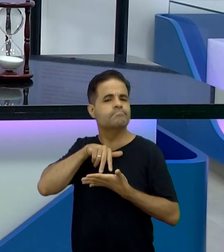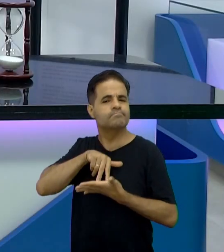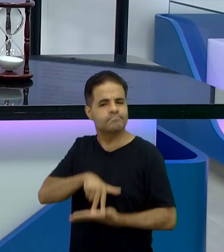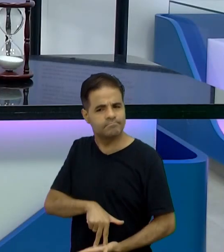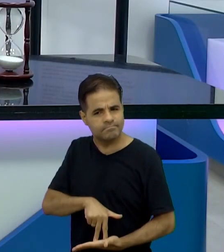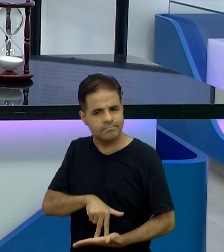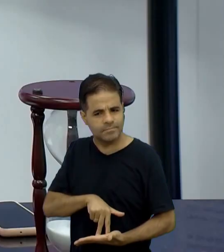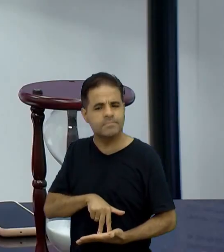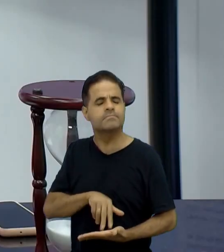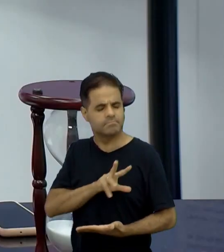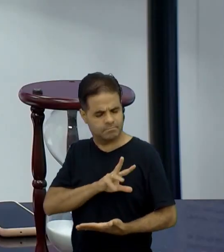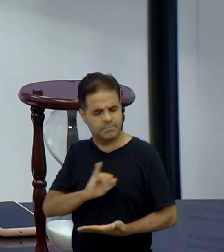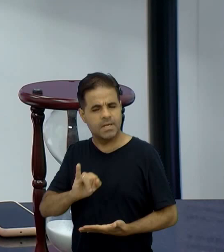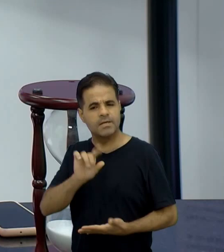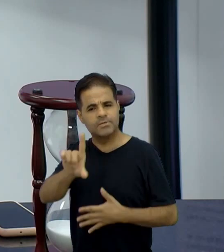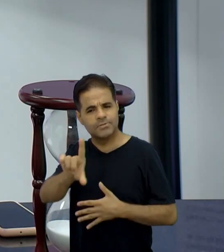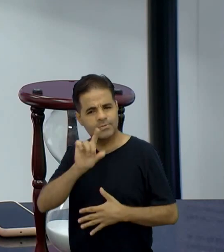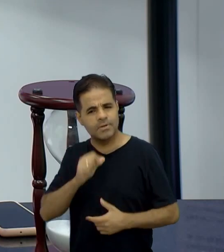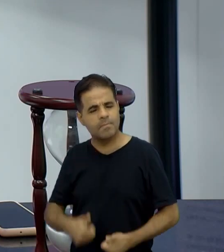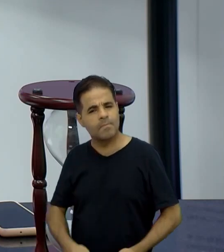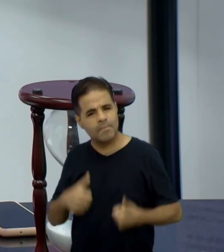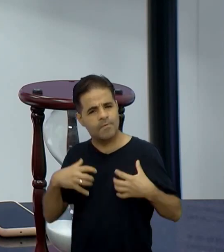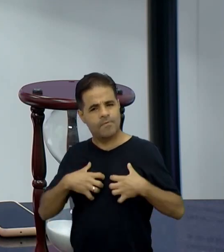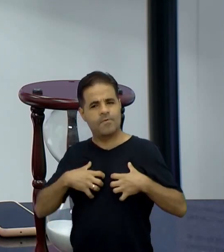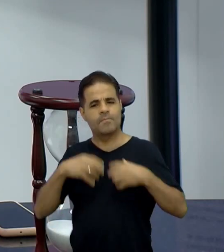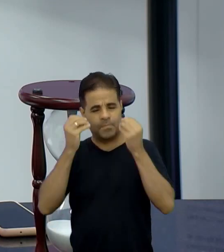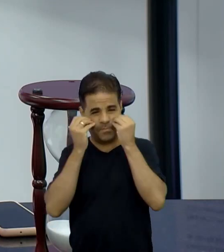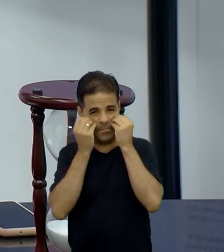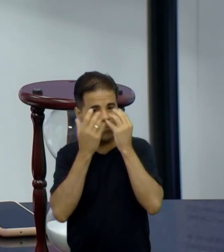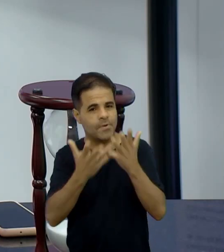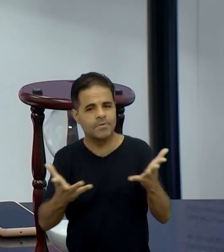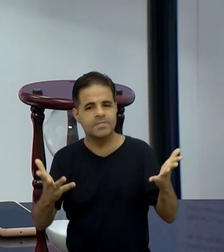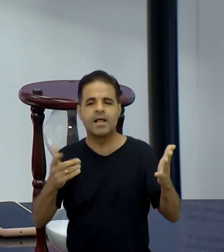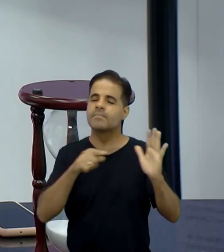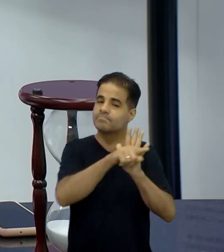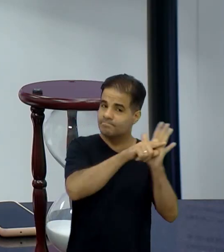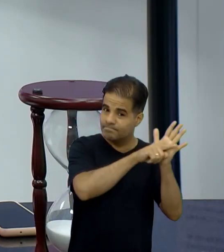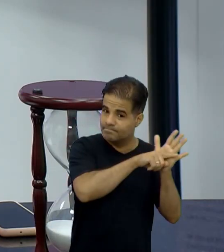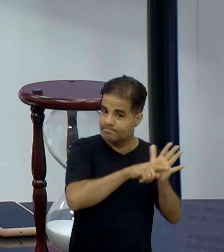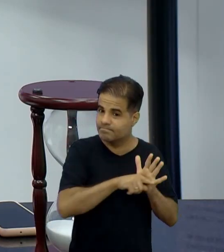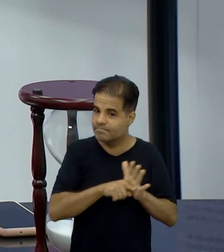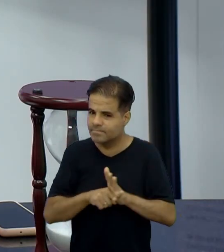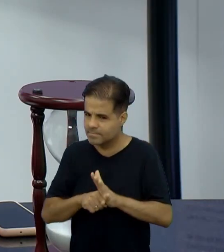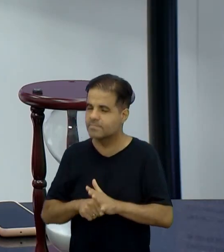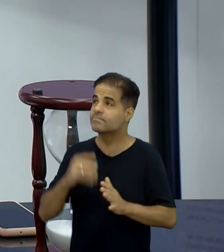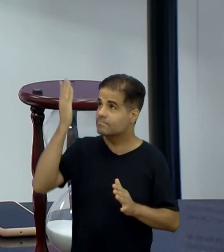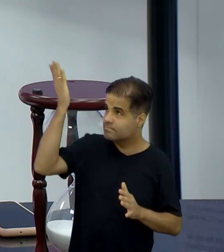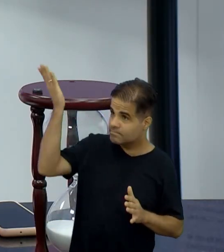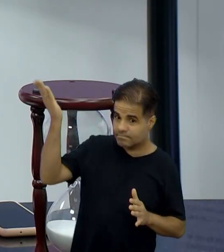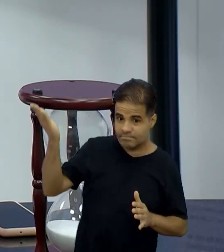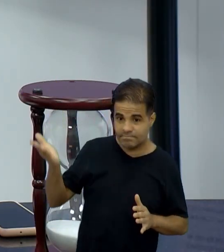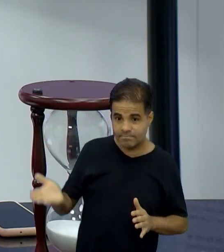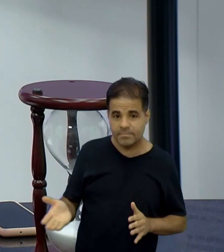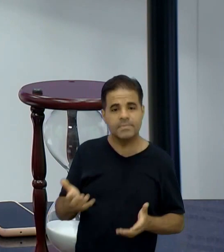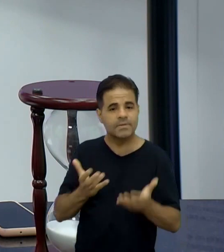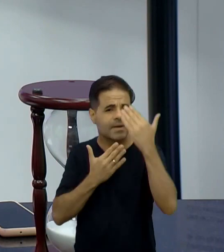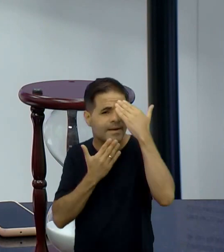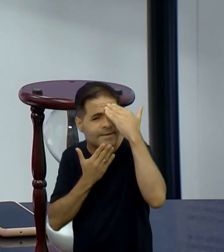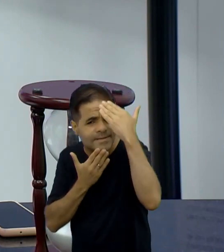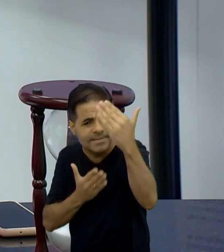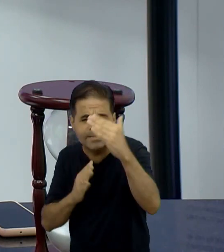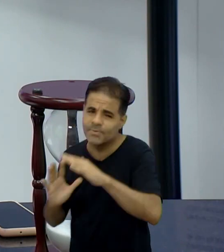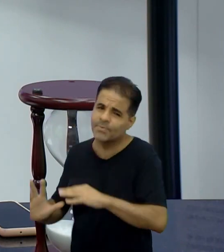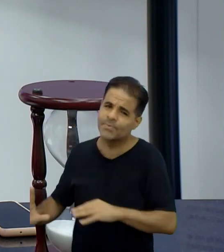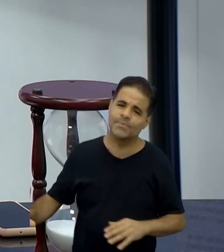protagonistas, é que vão escolher a melhor forma de demonstrar as suas pesquisas, né? Então, estão aí as opções. Eu quero agradecer